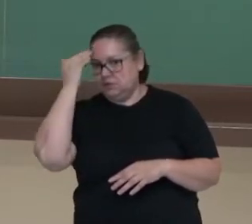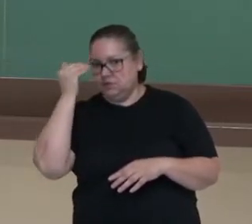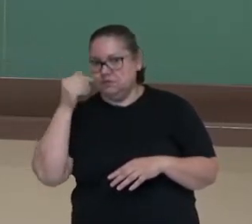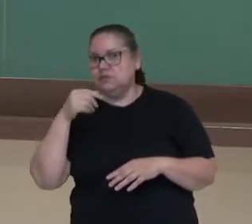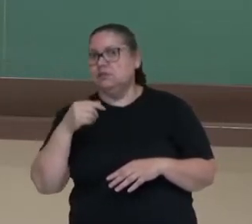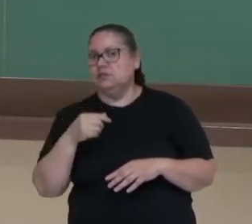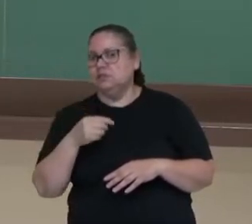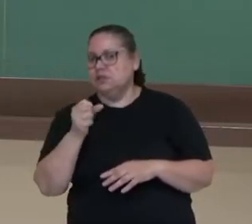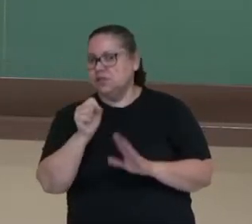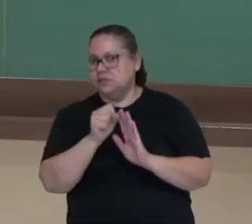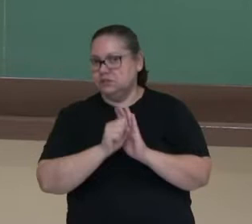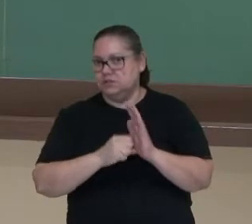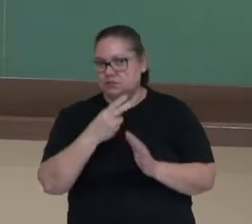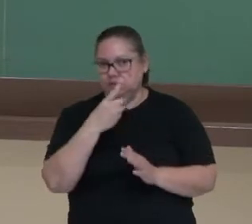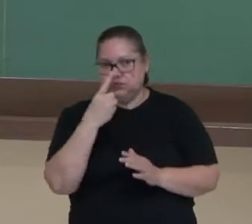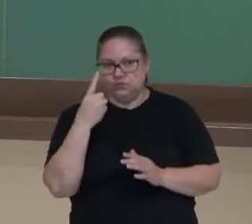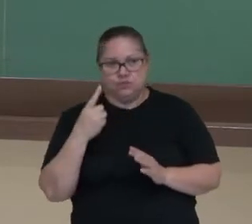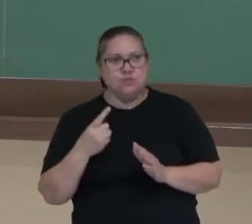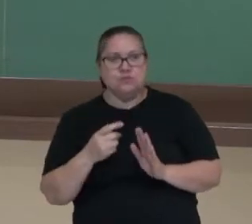século XXI, viu?